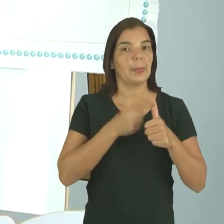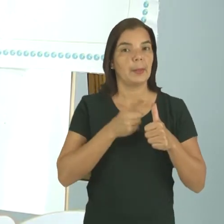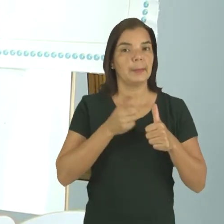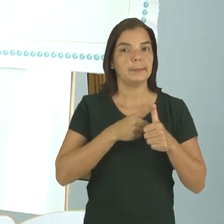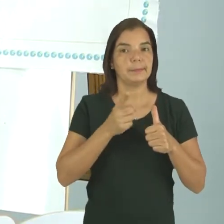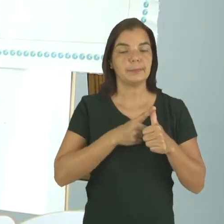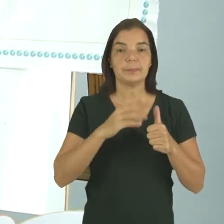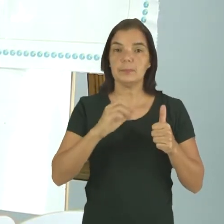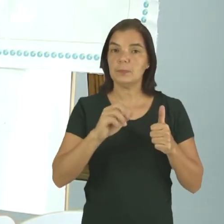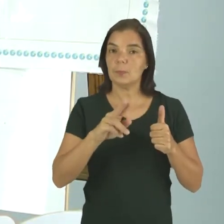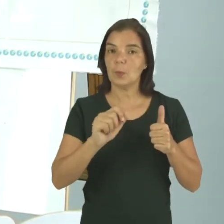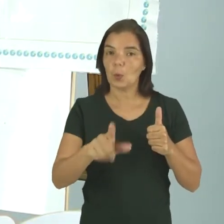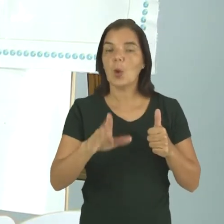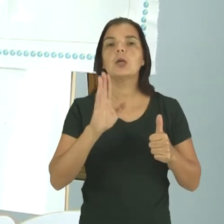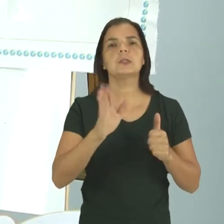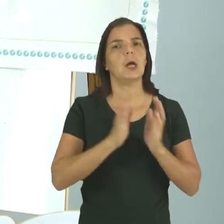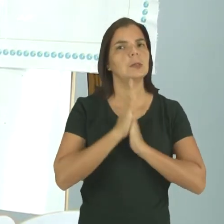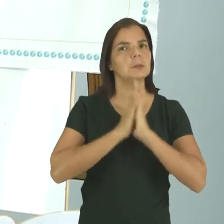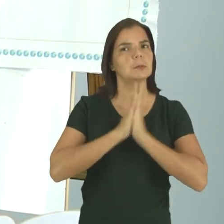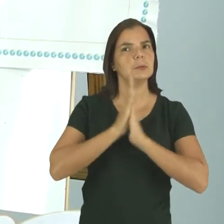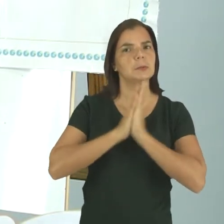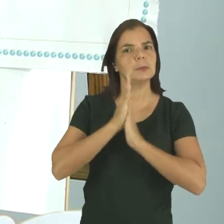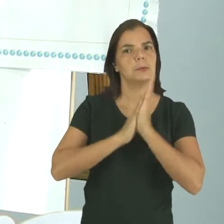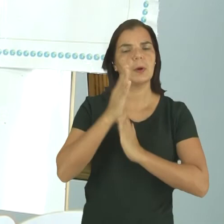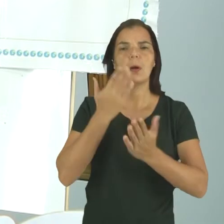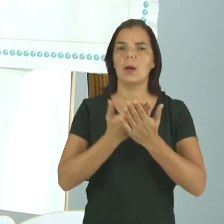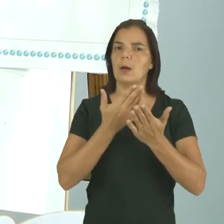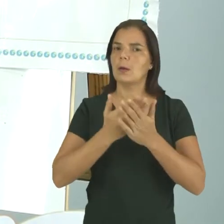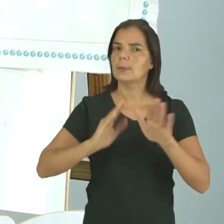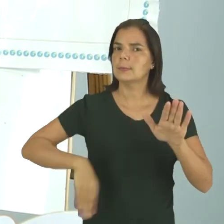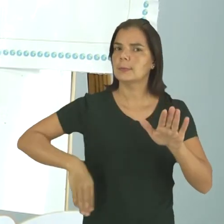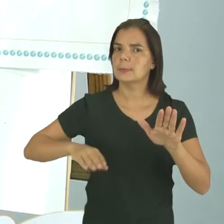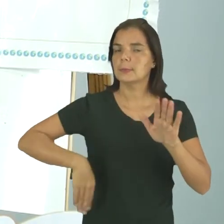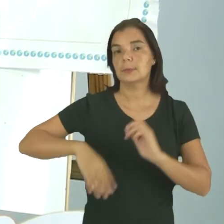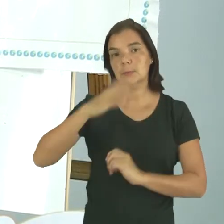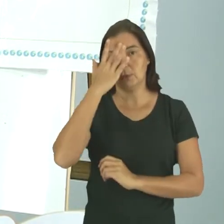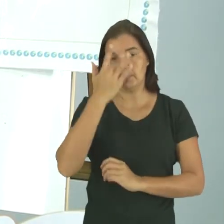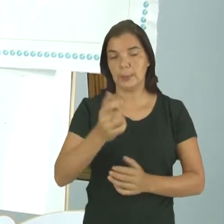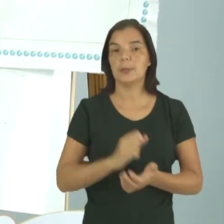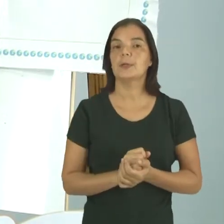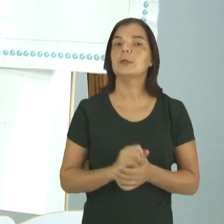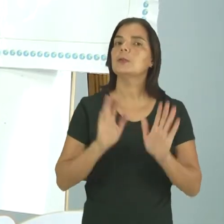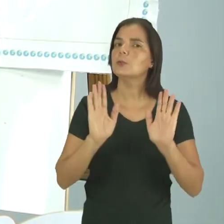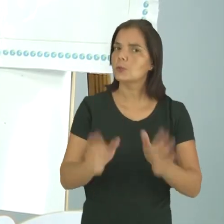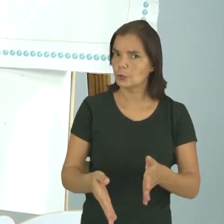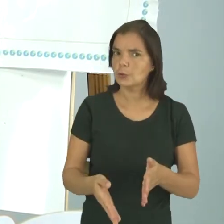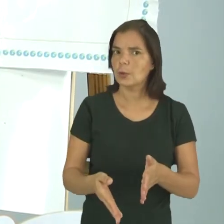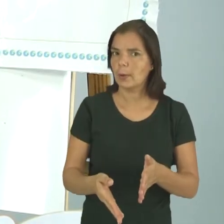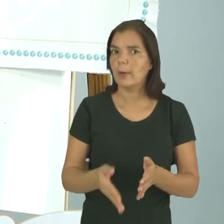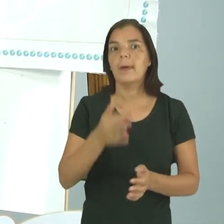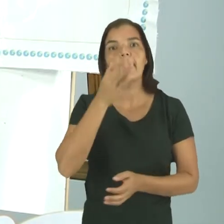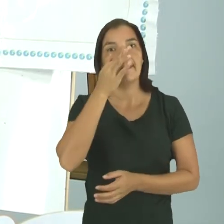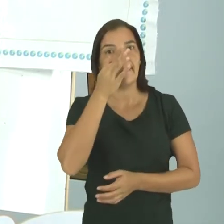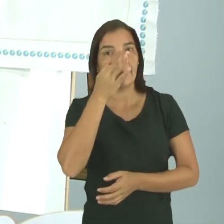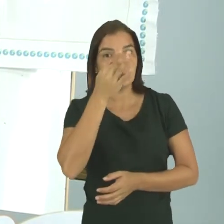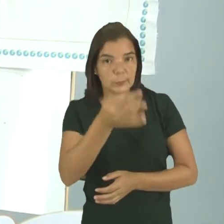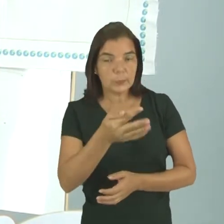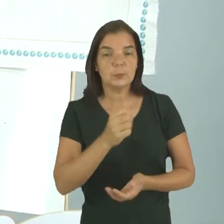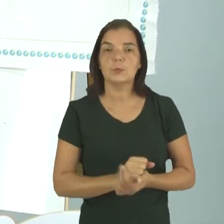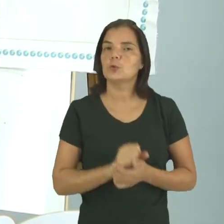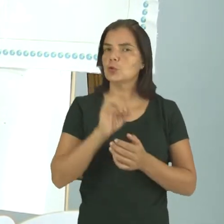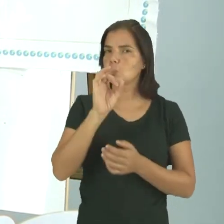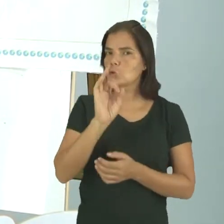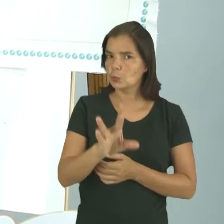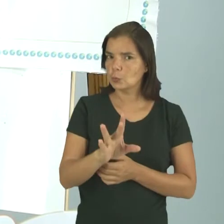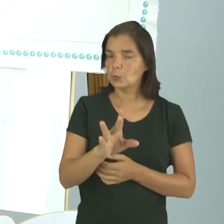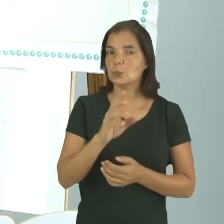Primeiro, Cauê fala que ele está ansioso pela aula de natação de amanhã. Então, já está falando o que vai acontecer amanhã. Só